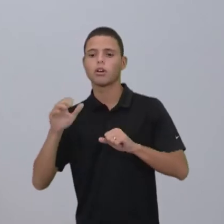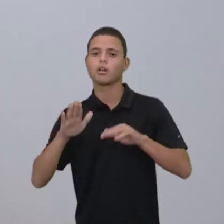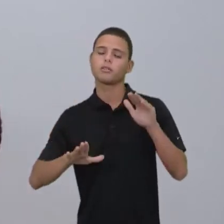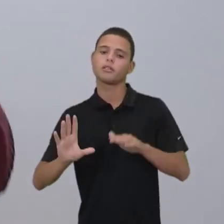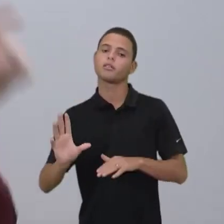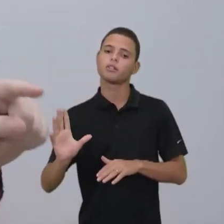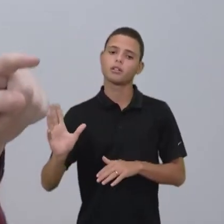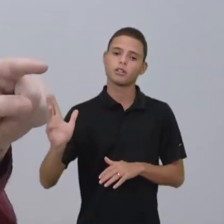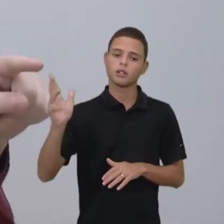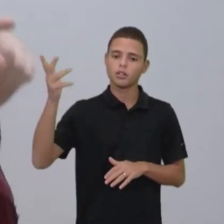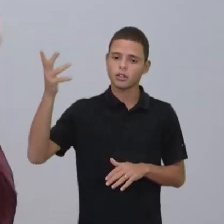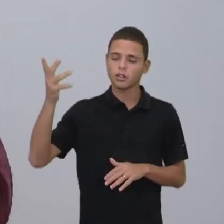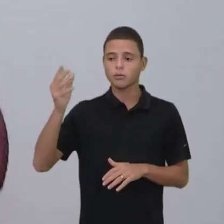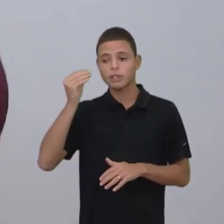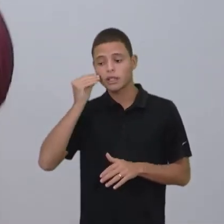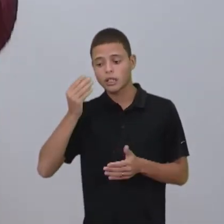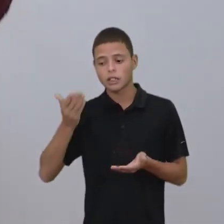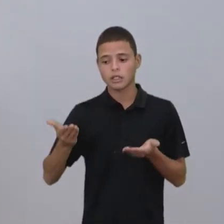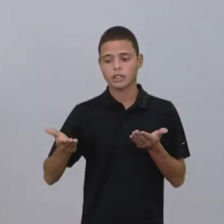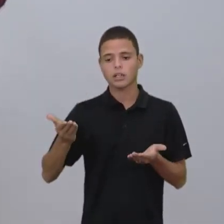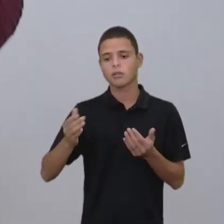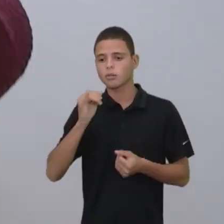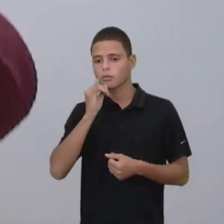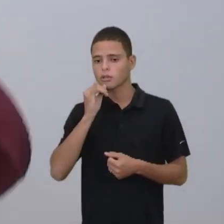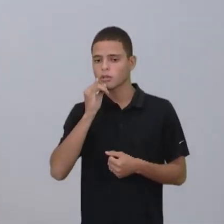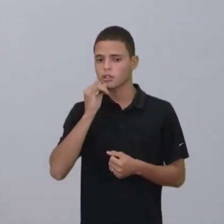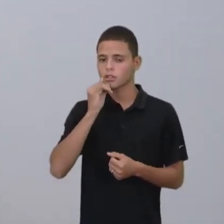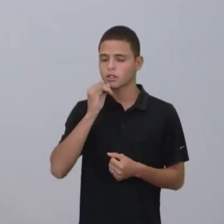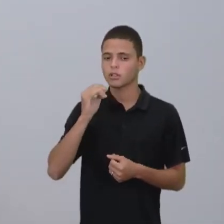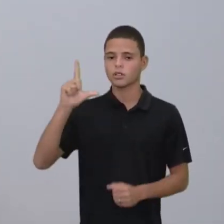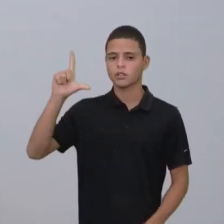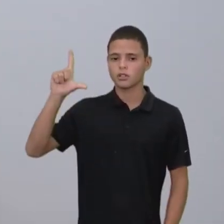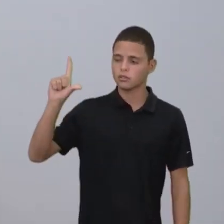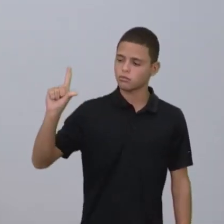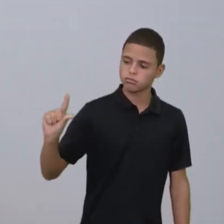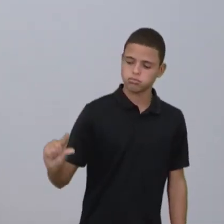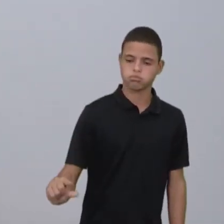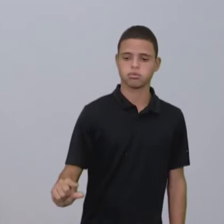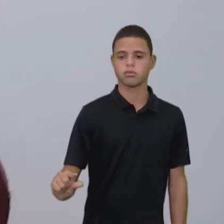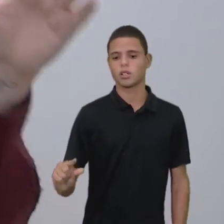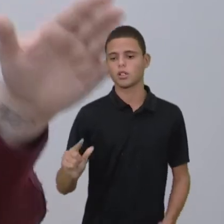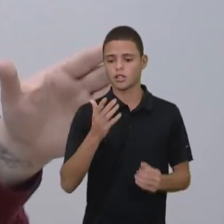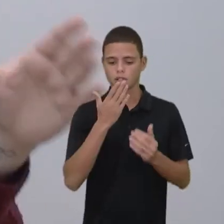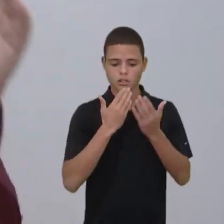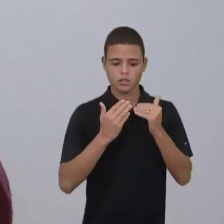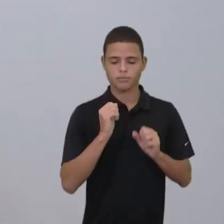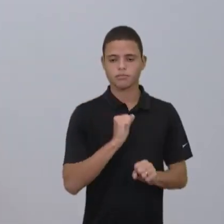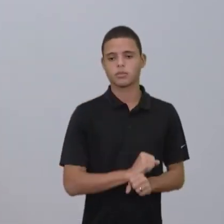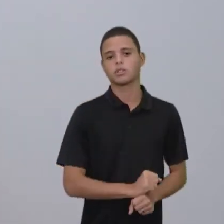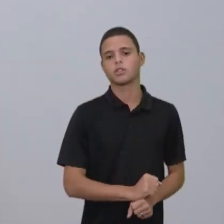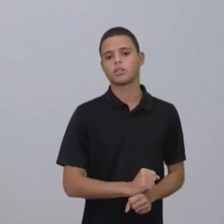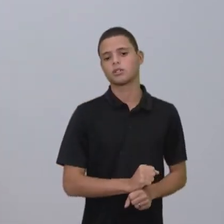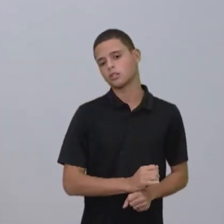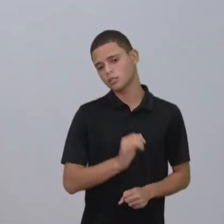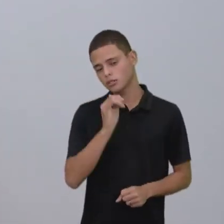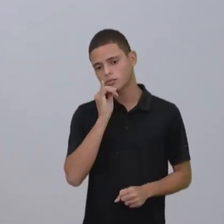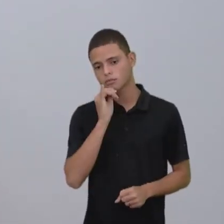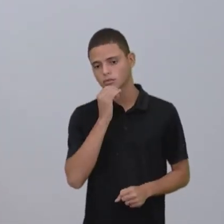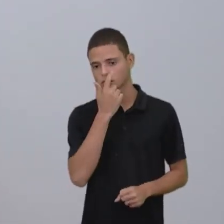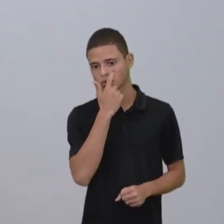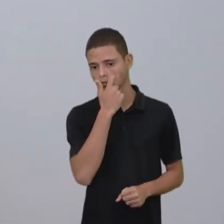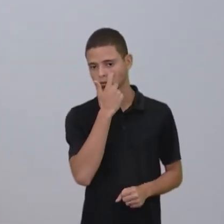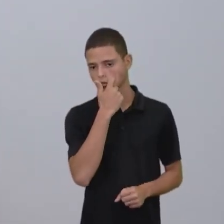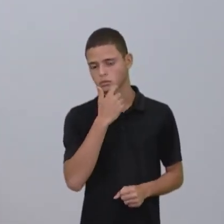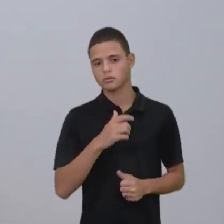ela vem precisamente de uma baixa brutal na ingestão de calorias. Por exemplo, um